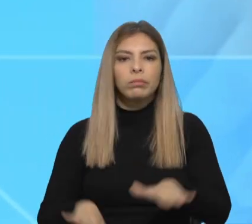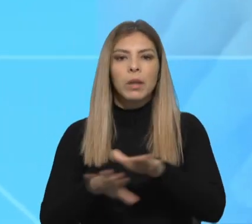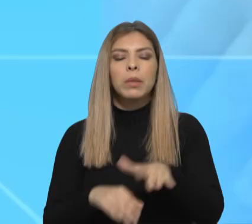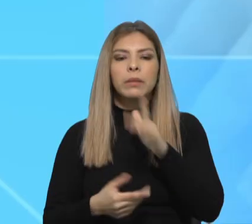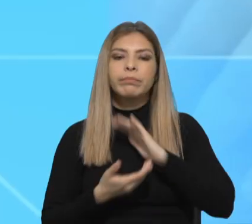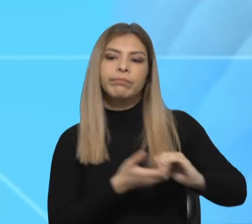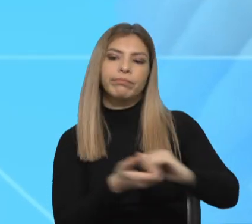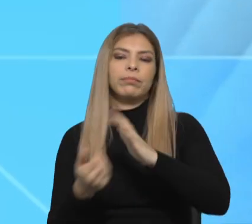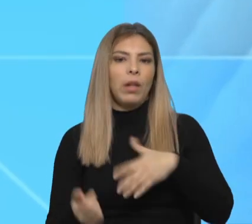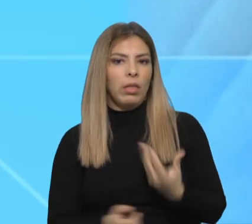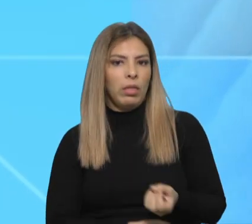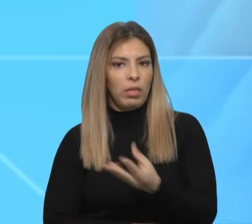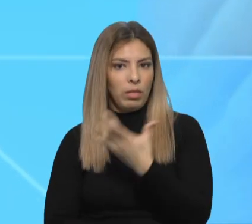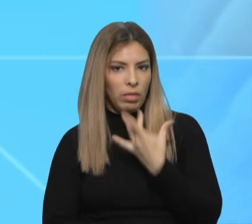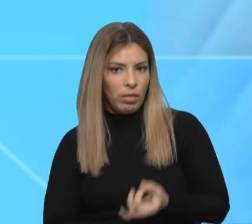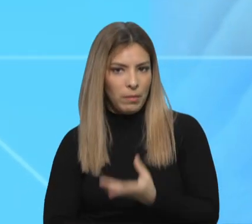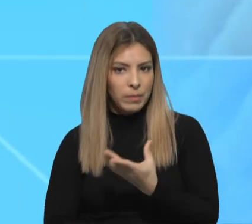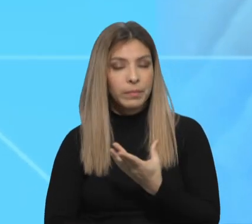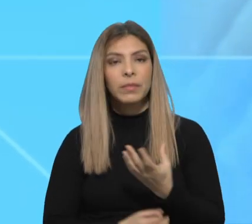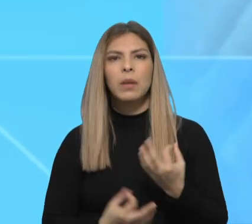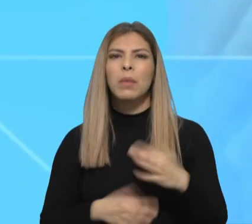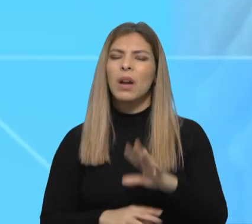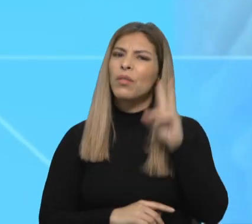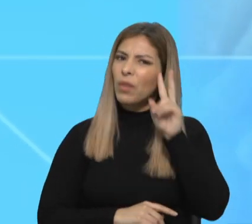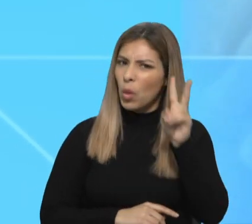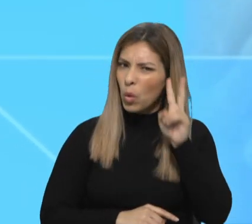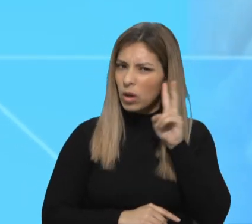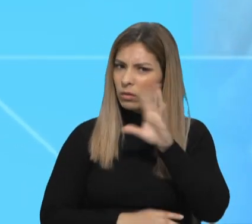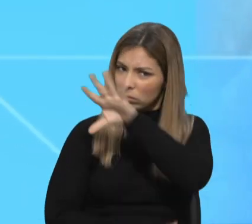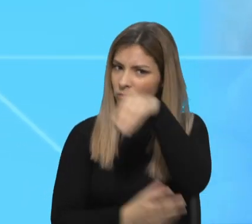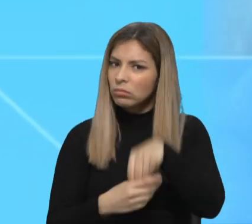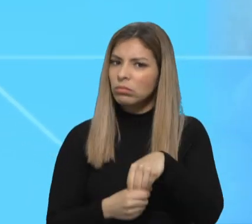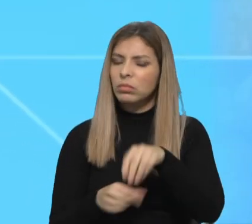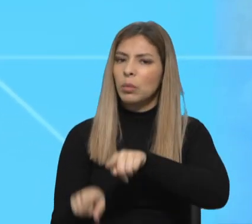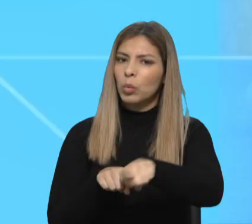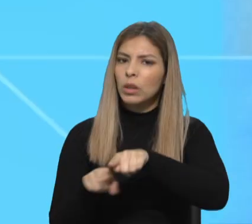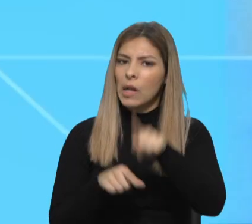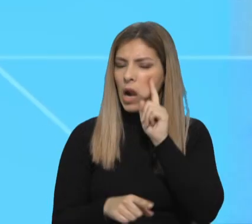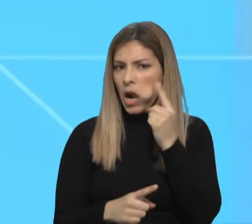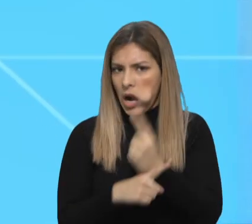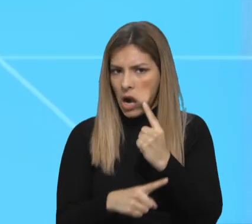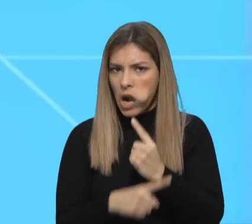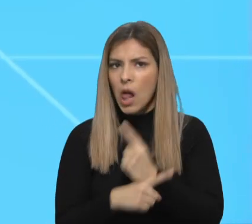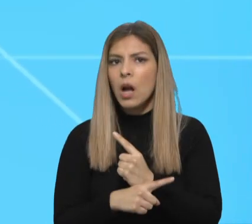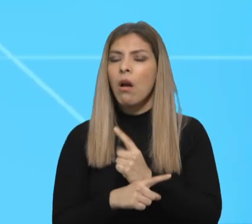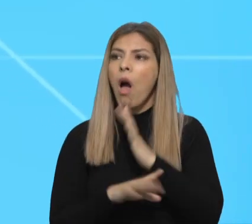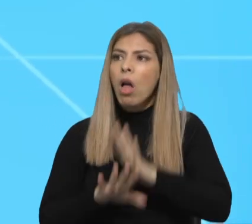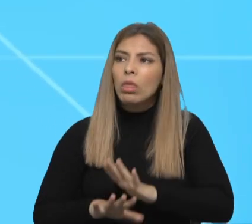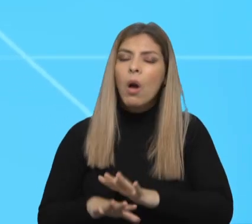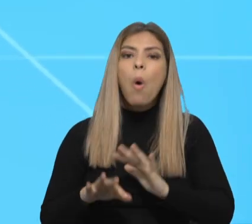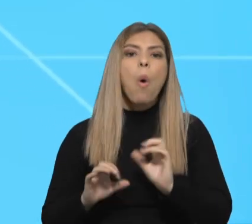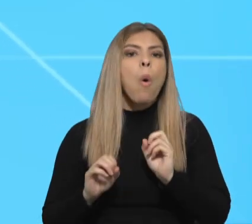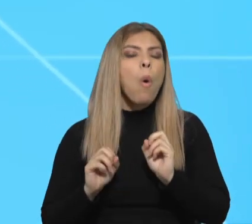caridade. Este ainda é um valor que preside à política hoje em dia ou àqueles que são os